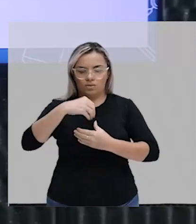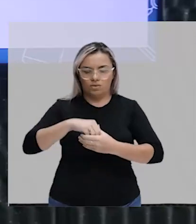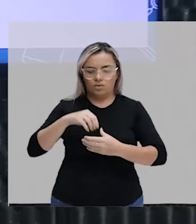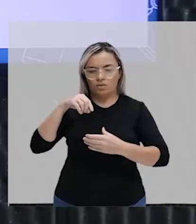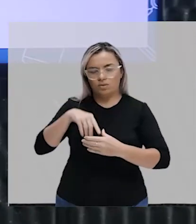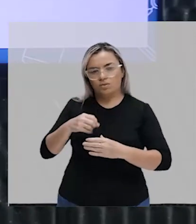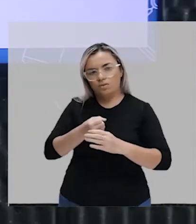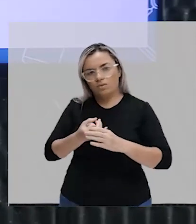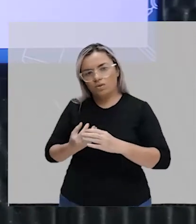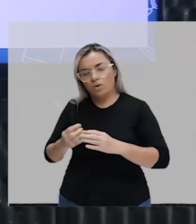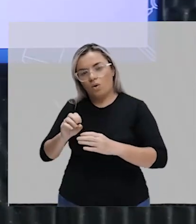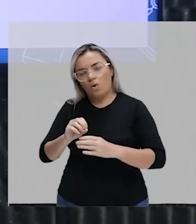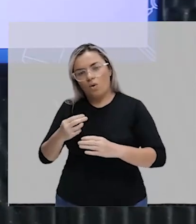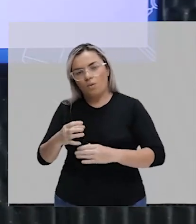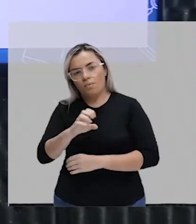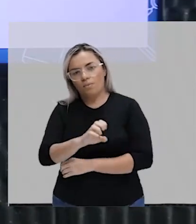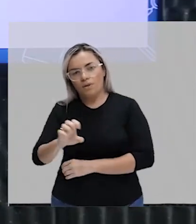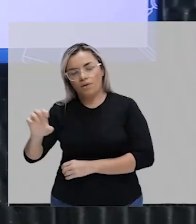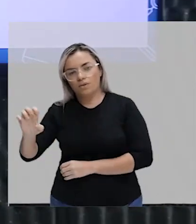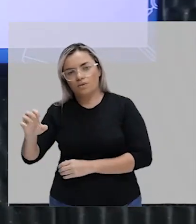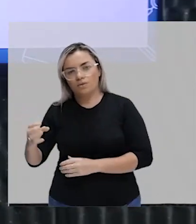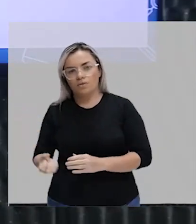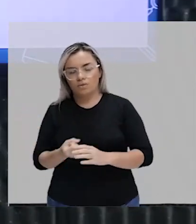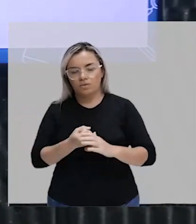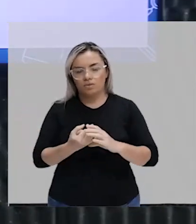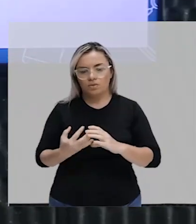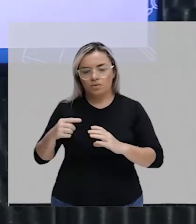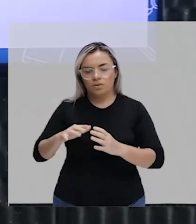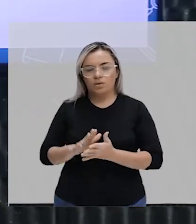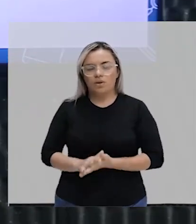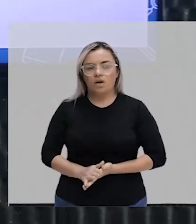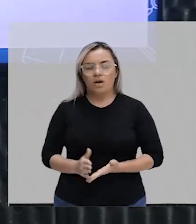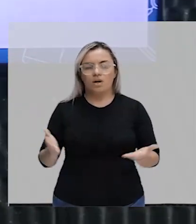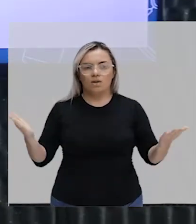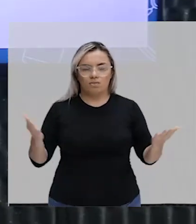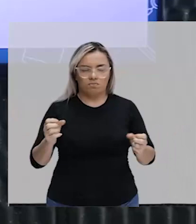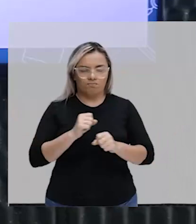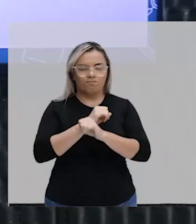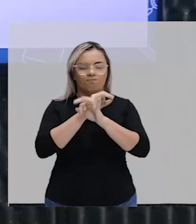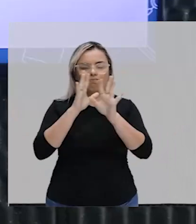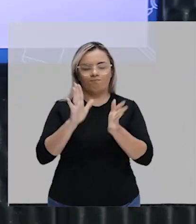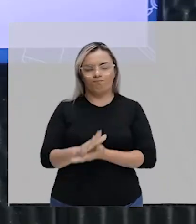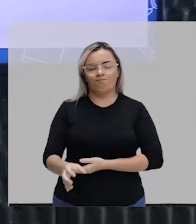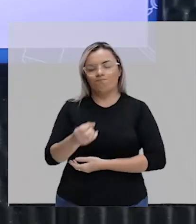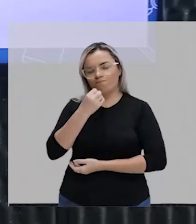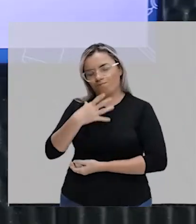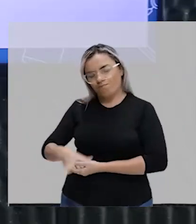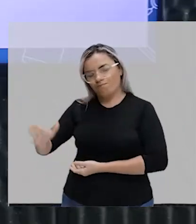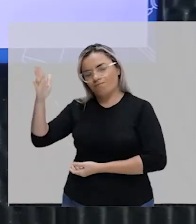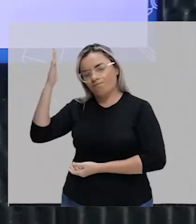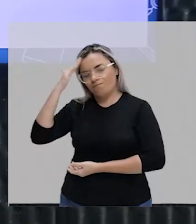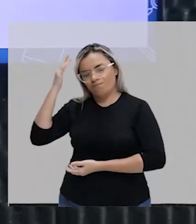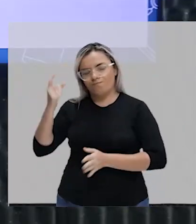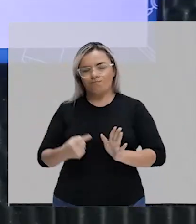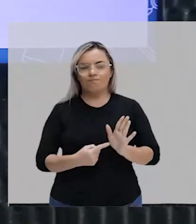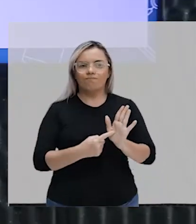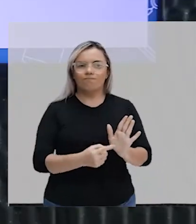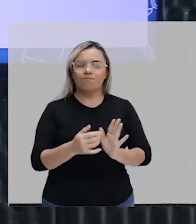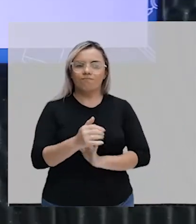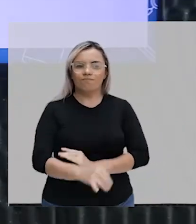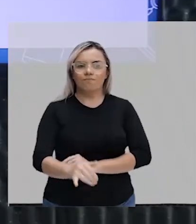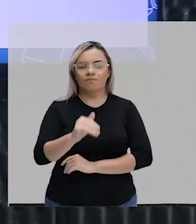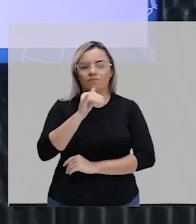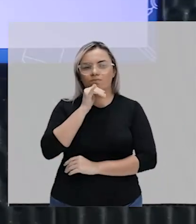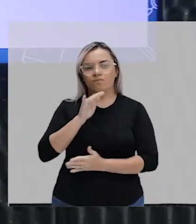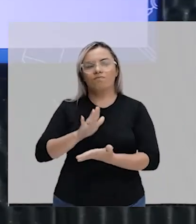pertinência. E claro, né, para que fique bem compreendido, nós apresentaremos para vocês também alguns exemplos, tá bom?